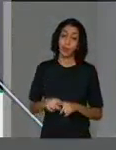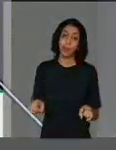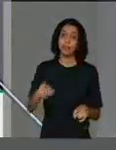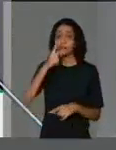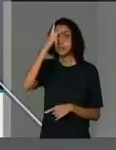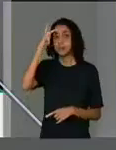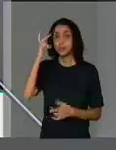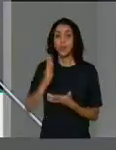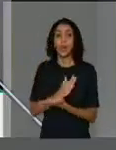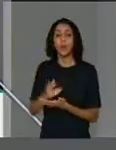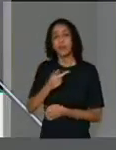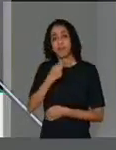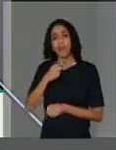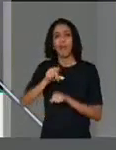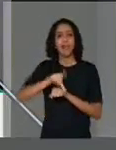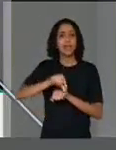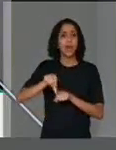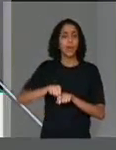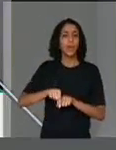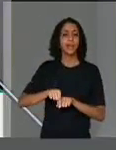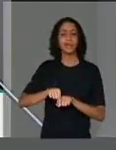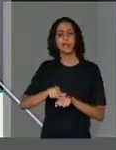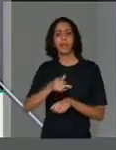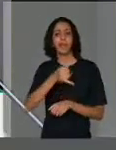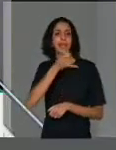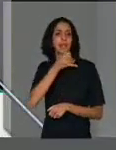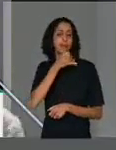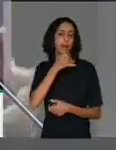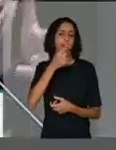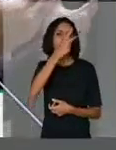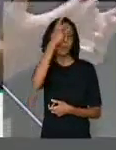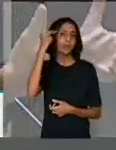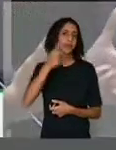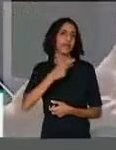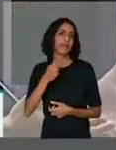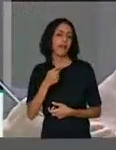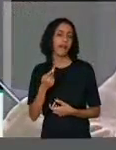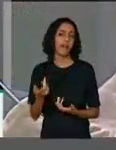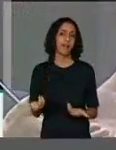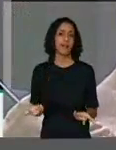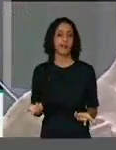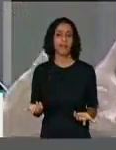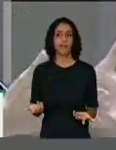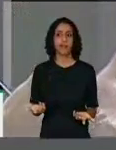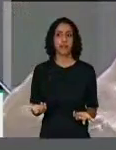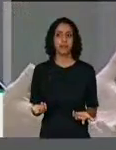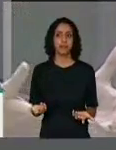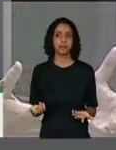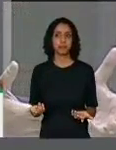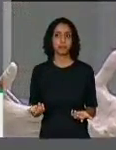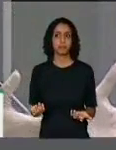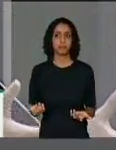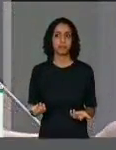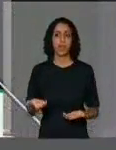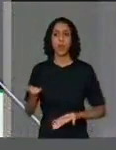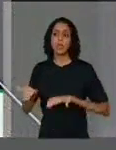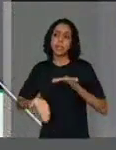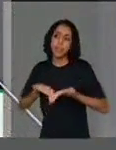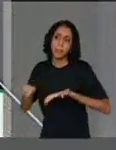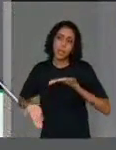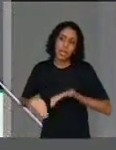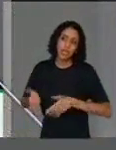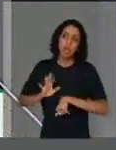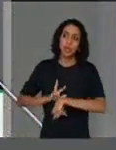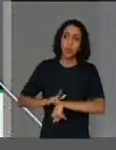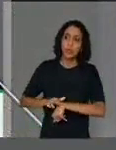vezes trazido à tona, de que o tabaco impõe alguns custos de tratamentos médicos, mas, de